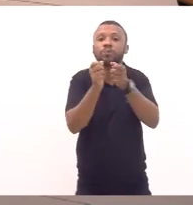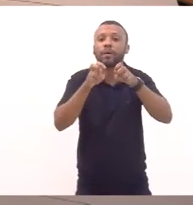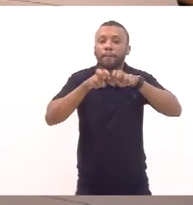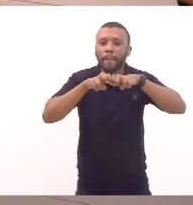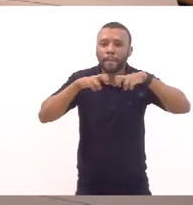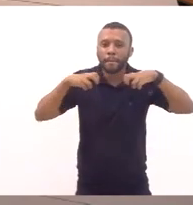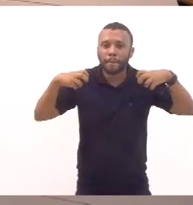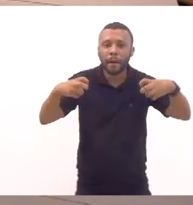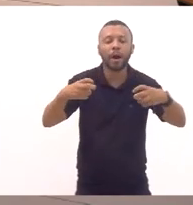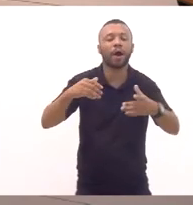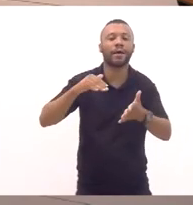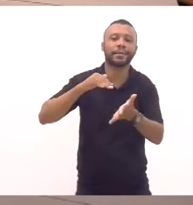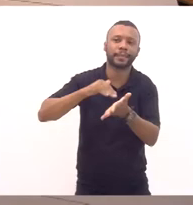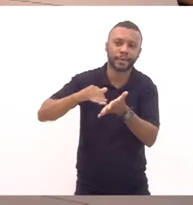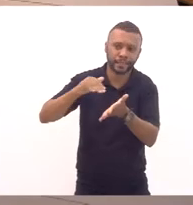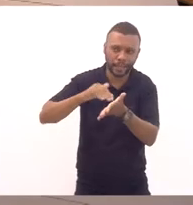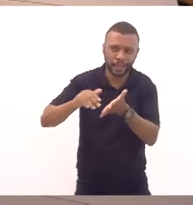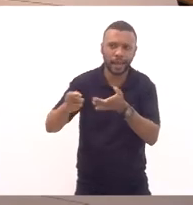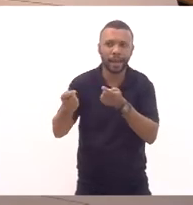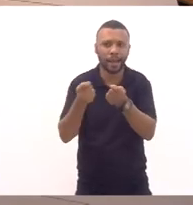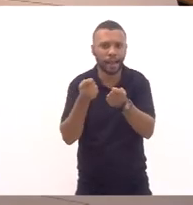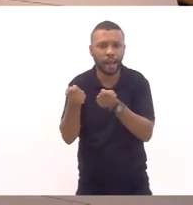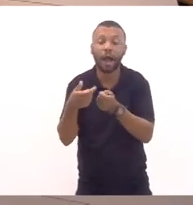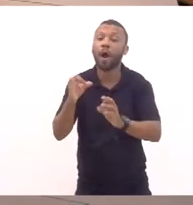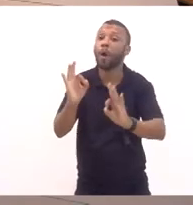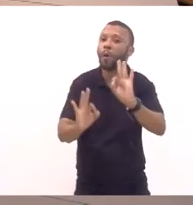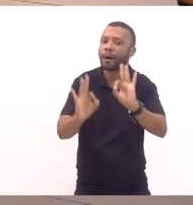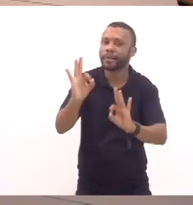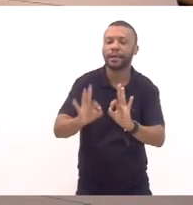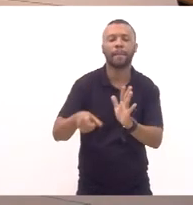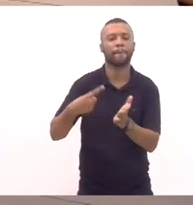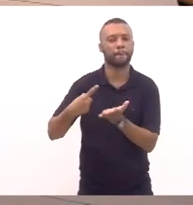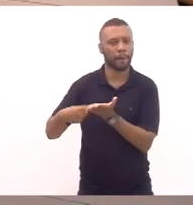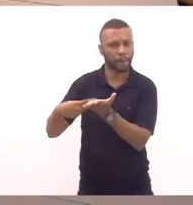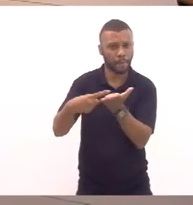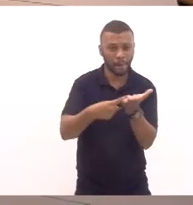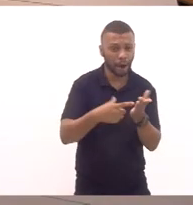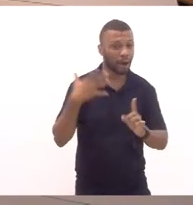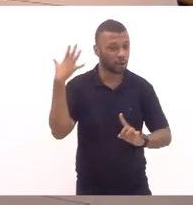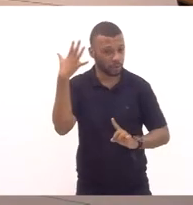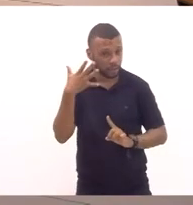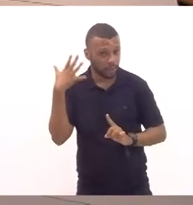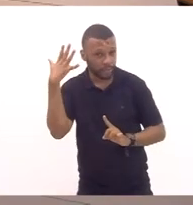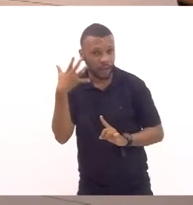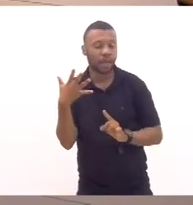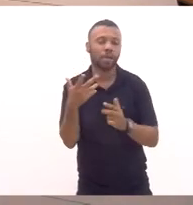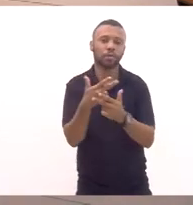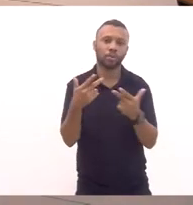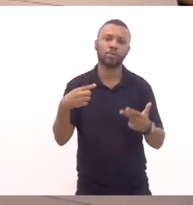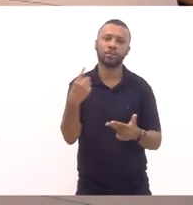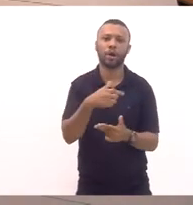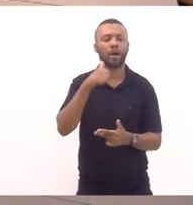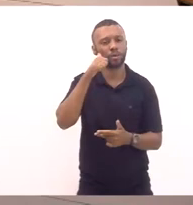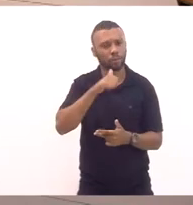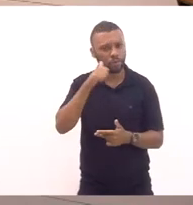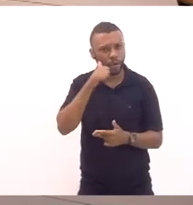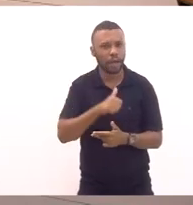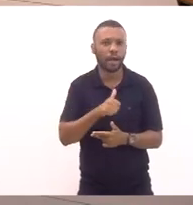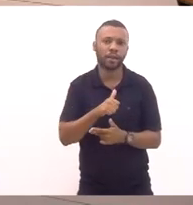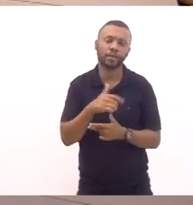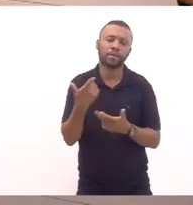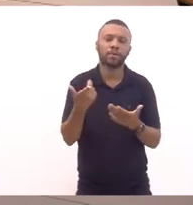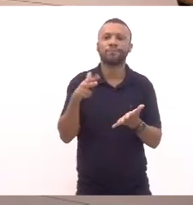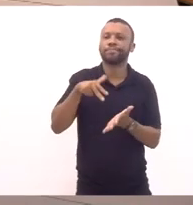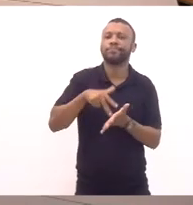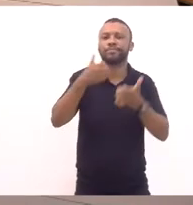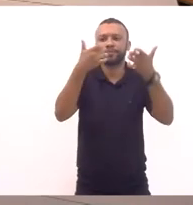Para além de secretariar, para além de organizar os eventos, nós somos mulheres, e aqui falo